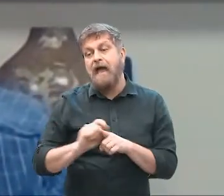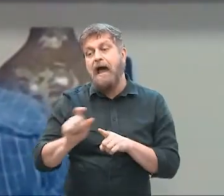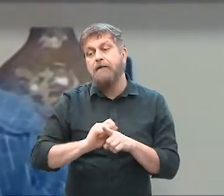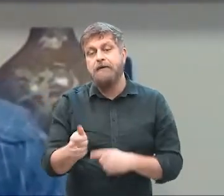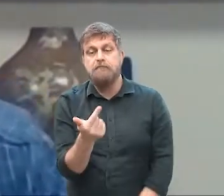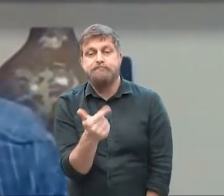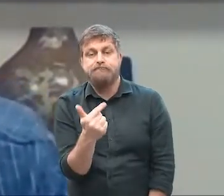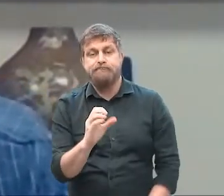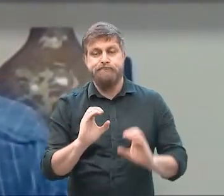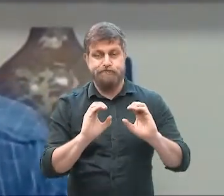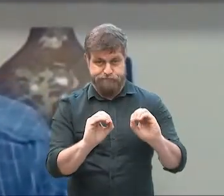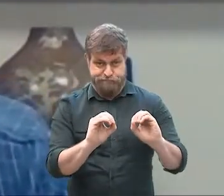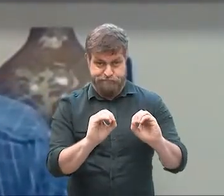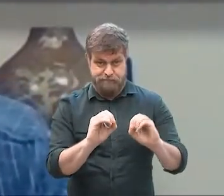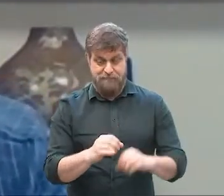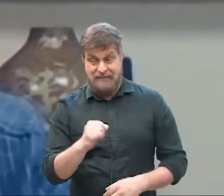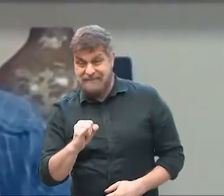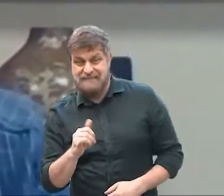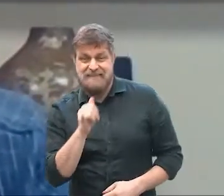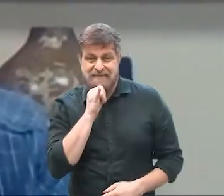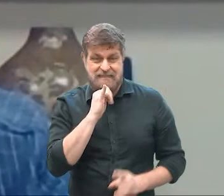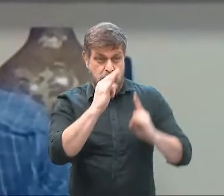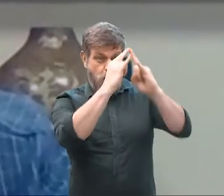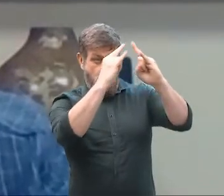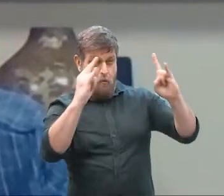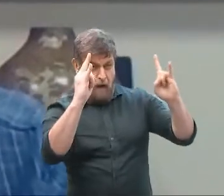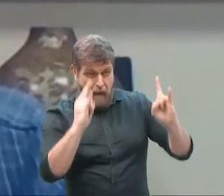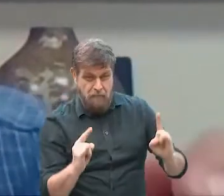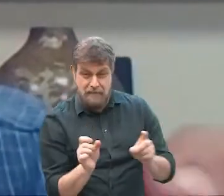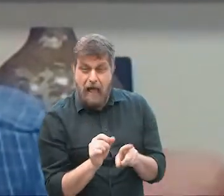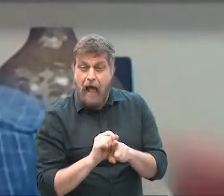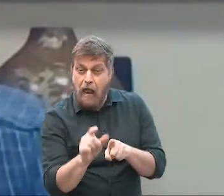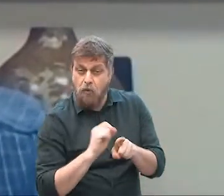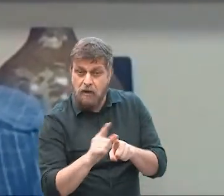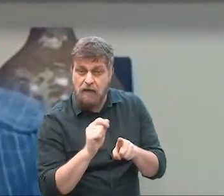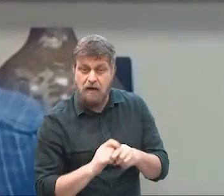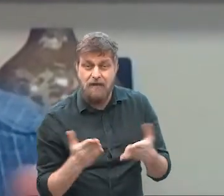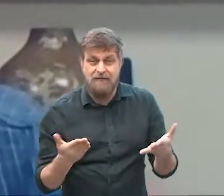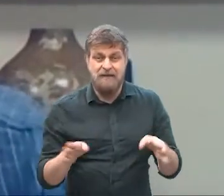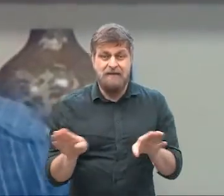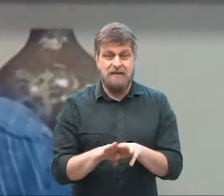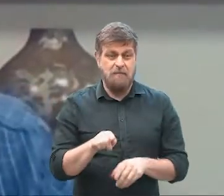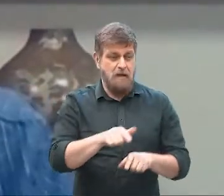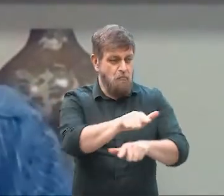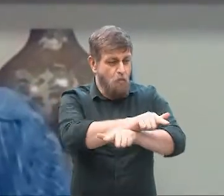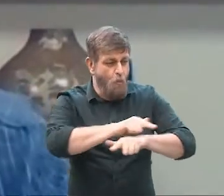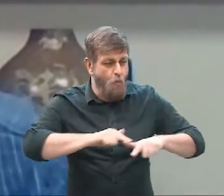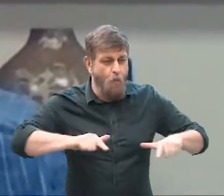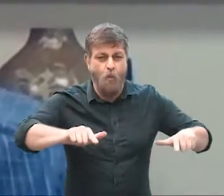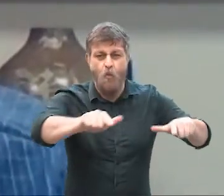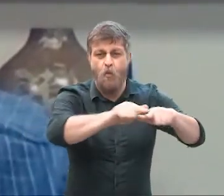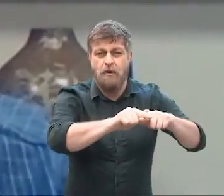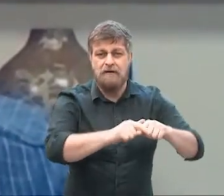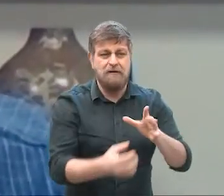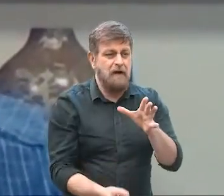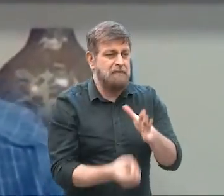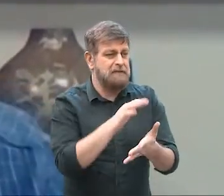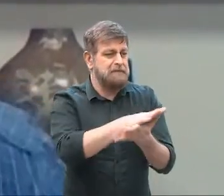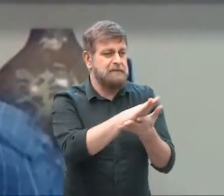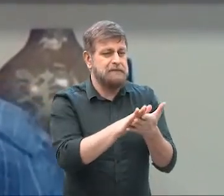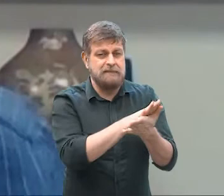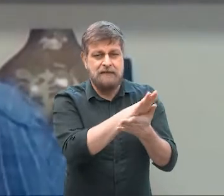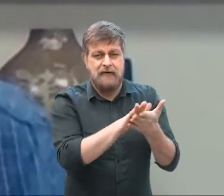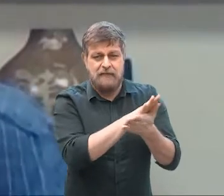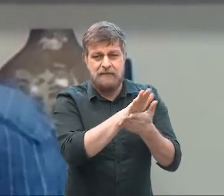aluguéis, se ele vai alugar aquele espaço, e aquele espaço não serve para atividade de trabalho,